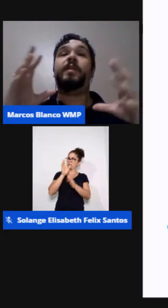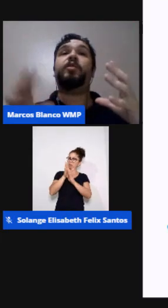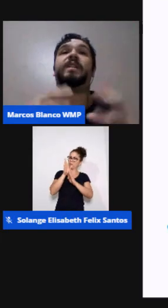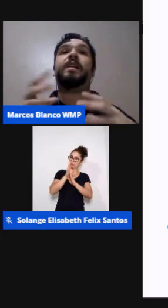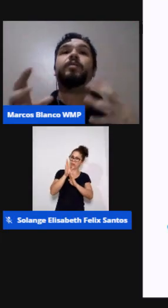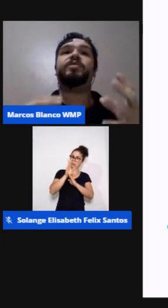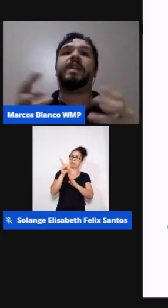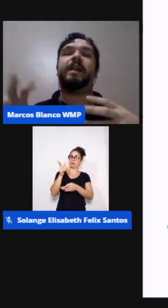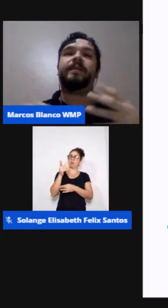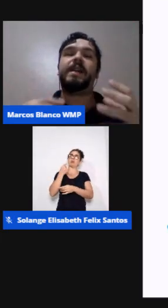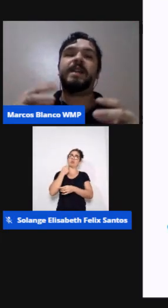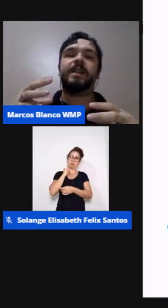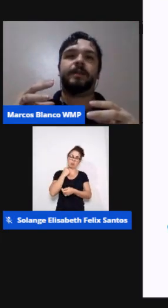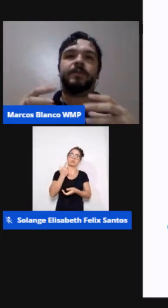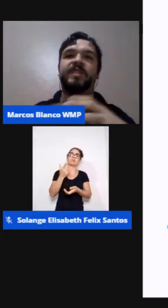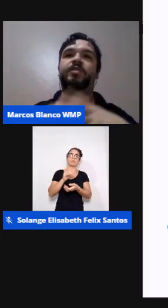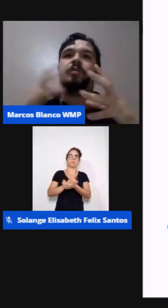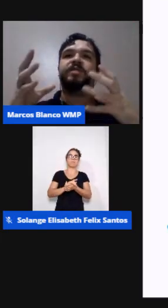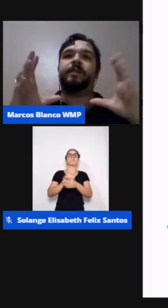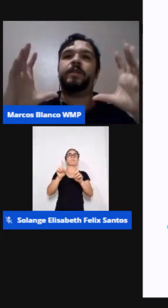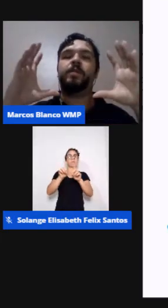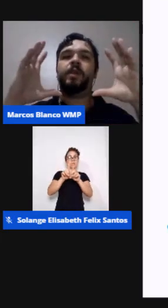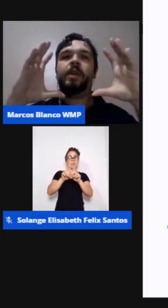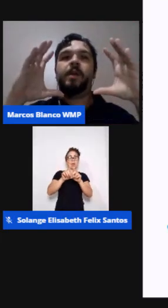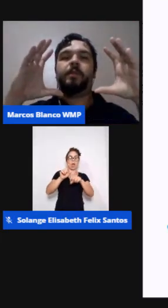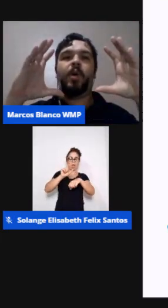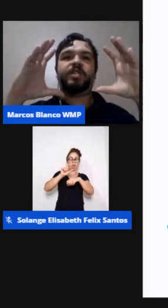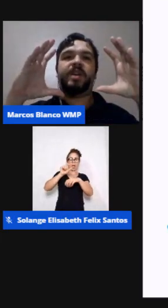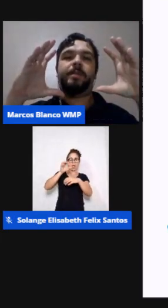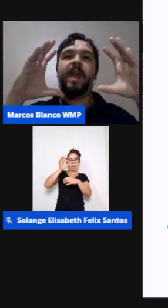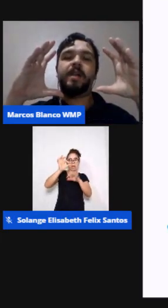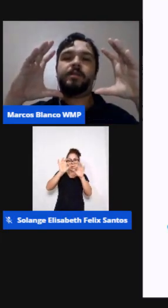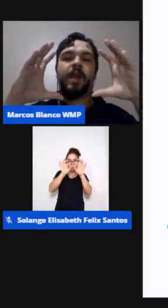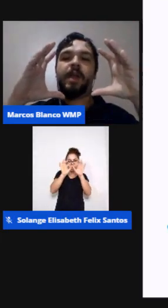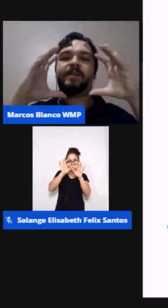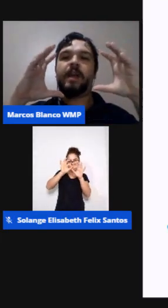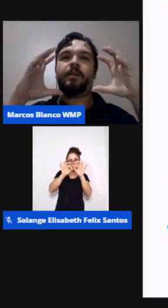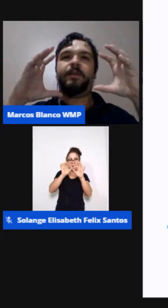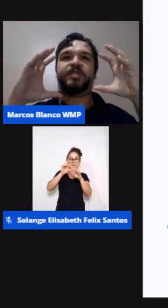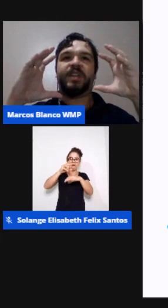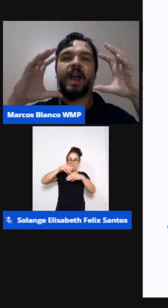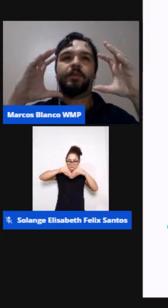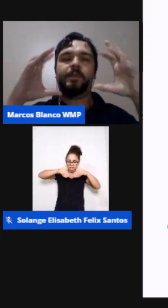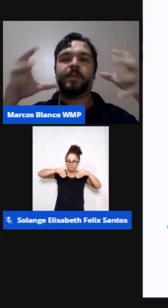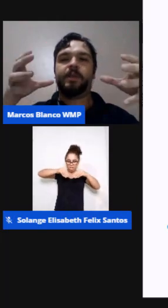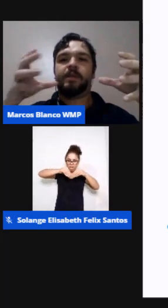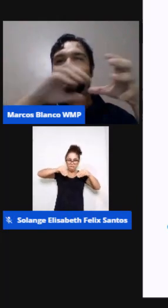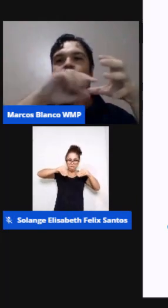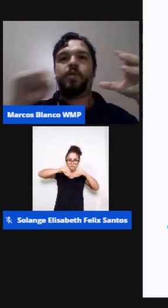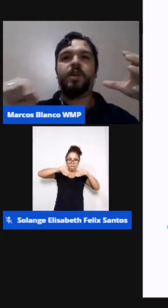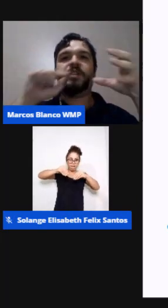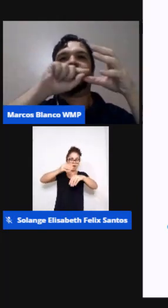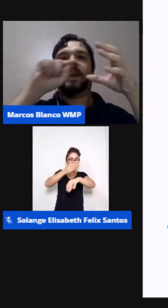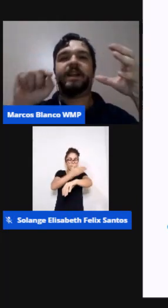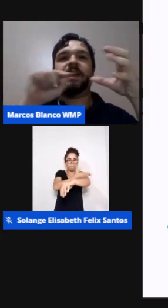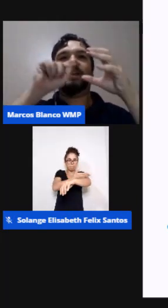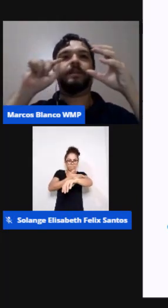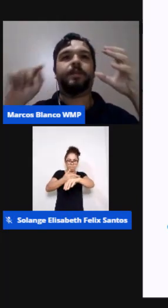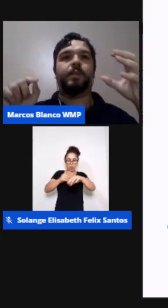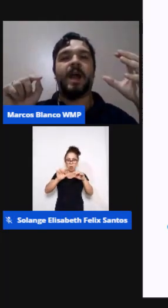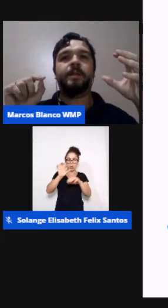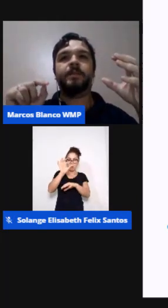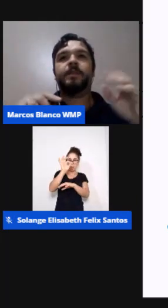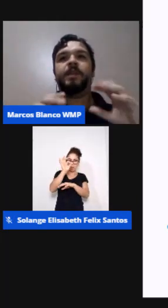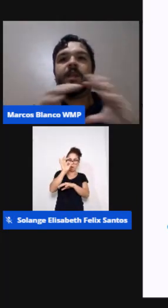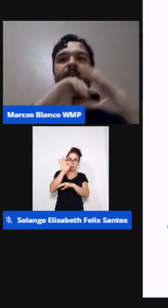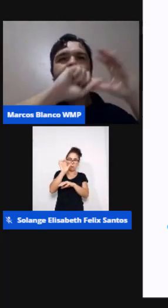E tem o famoso caruncho da farinha, não sei se todo mundo já viu, pote aberto, saco fechado, de arroz,